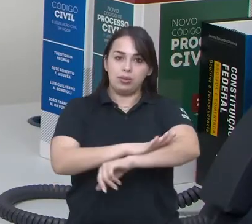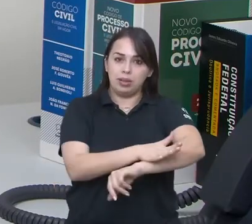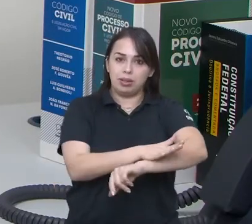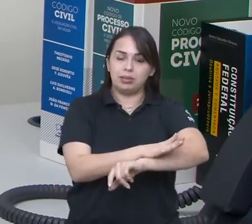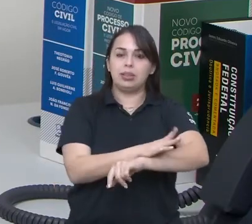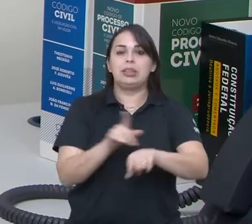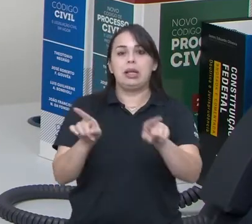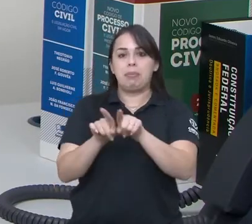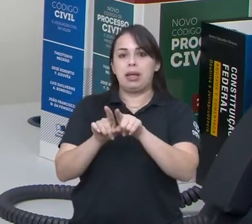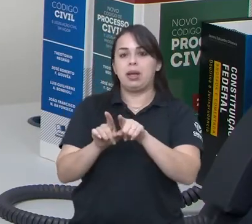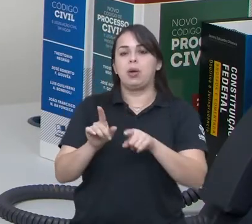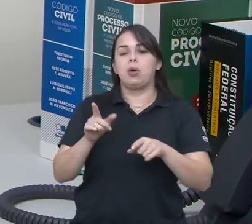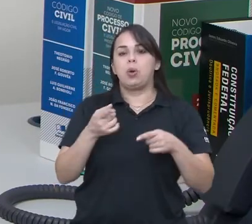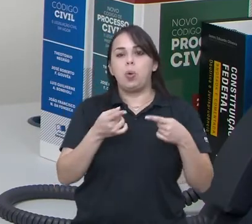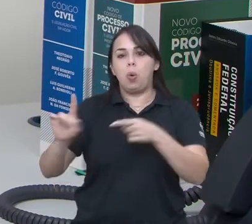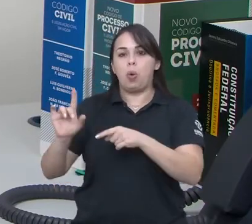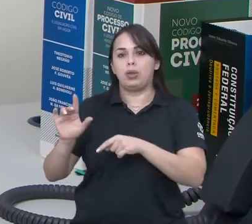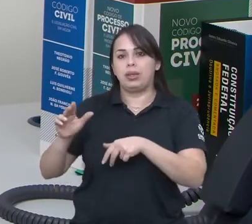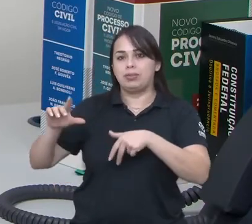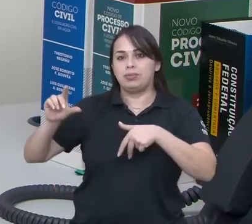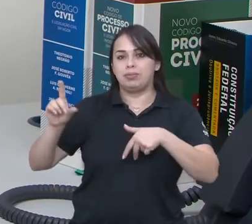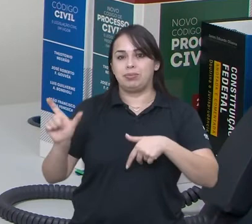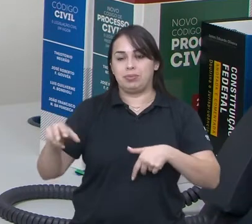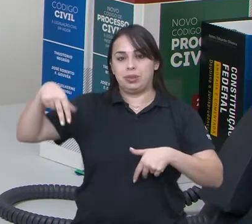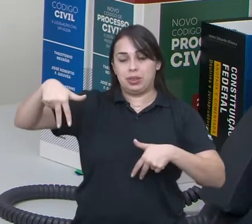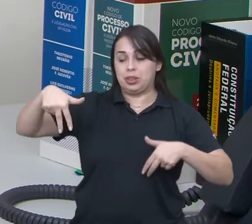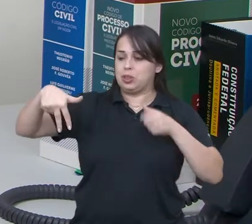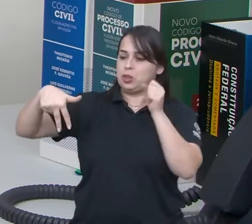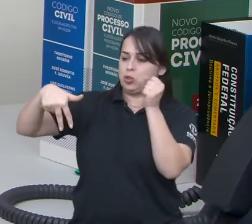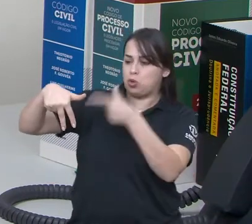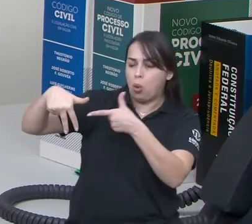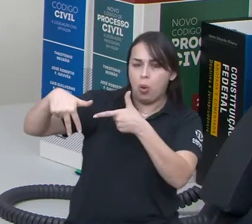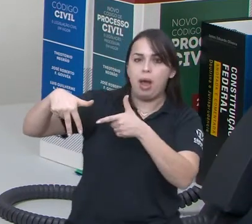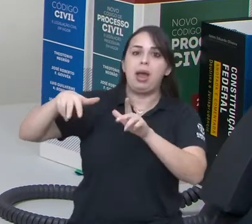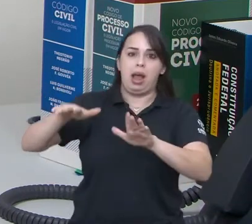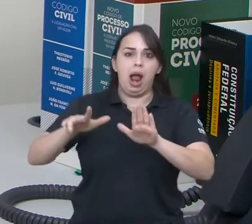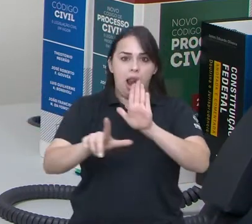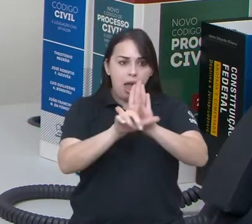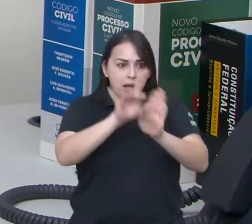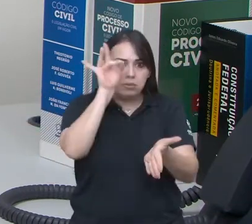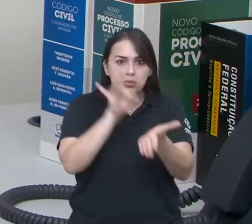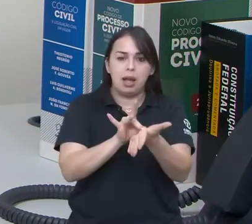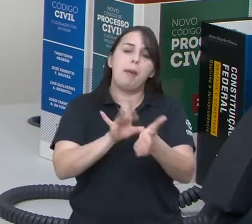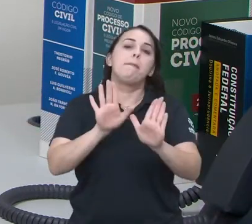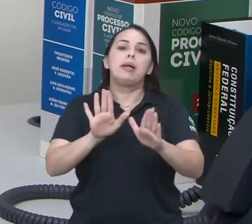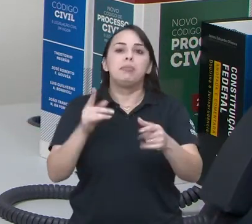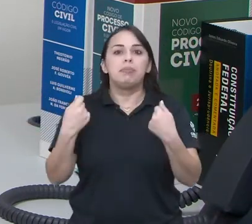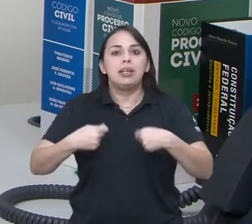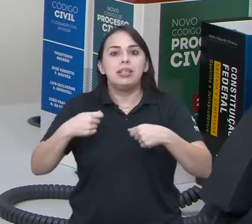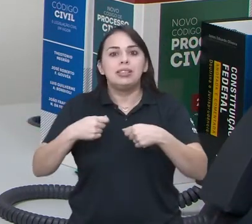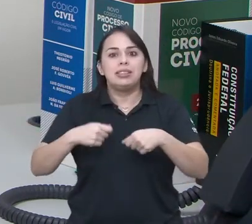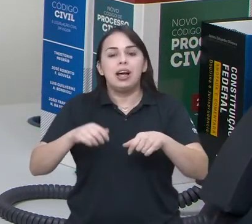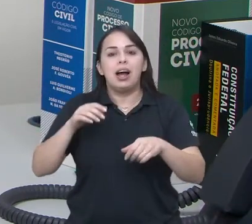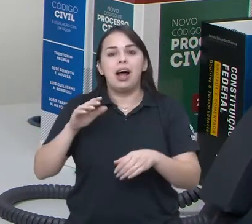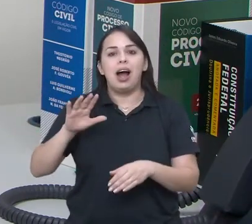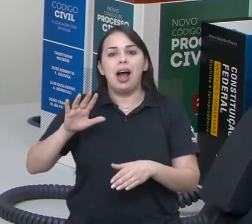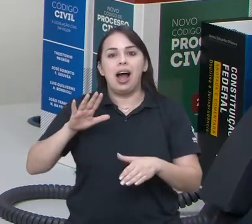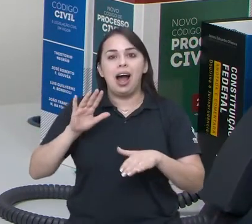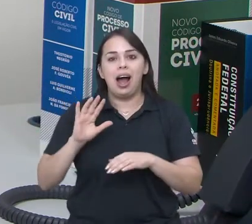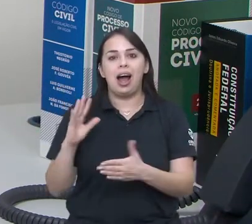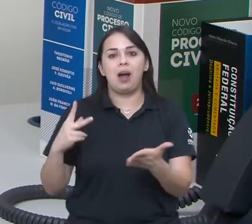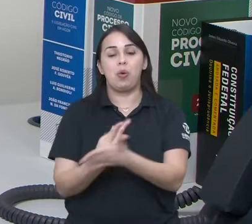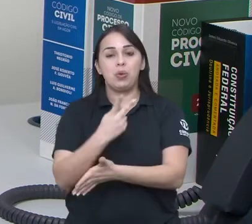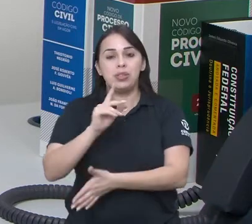racismo e para a injúria racial, né? Essas leis são cumpridas, mas o que tem que acontecer tem que vir